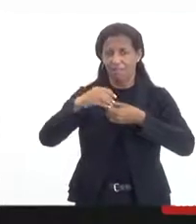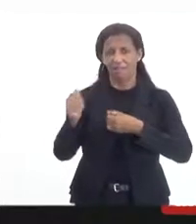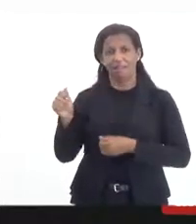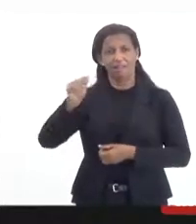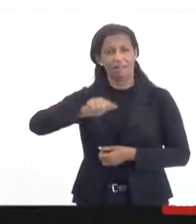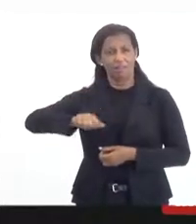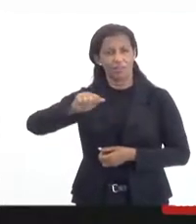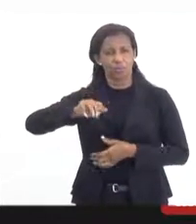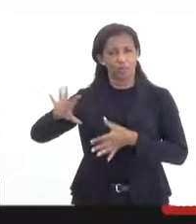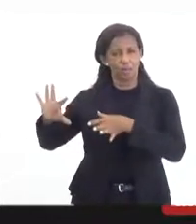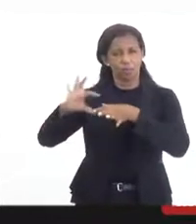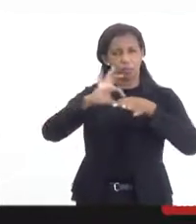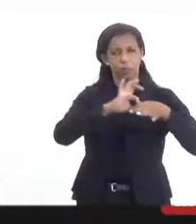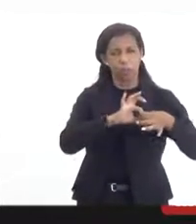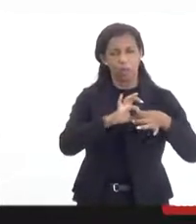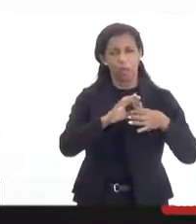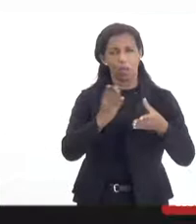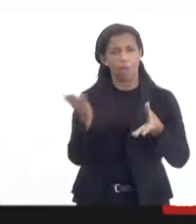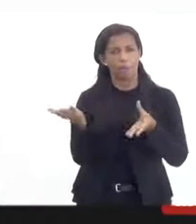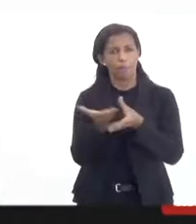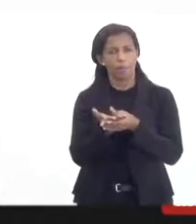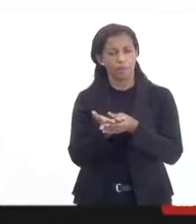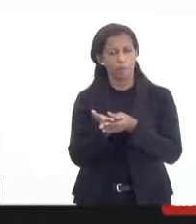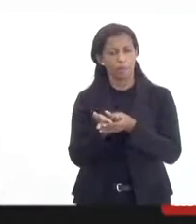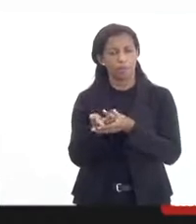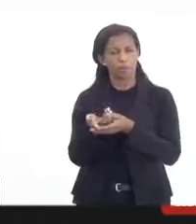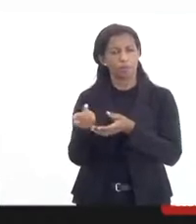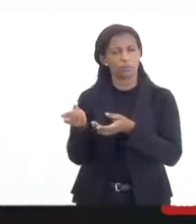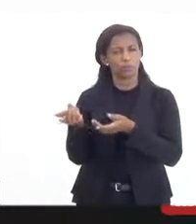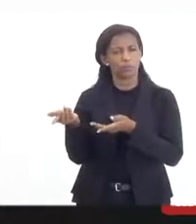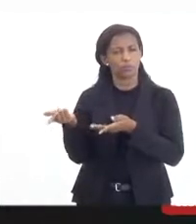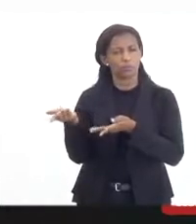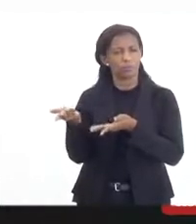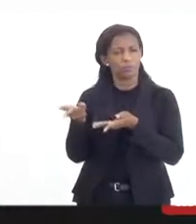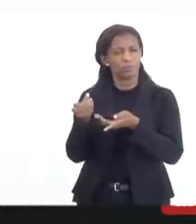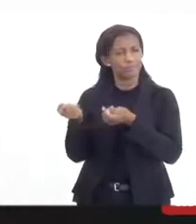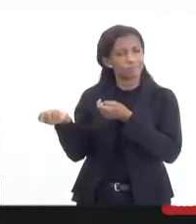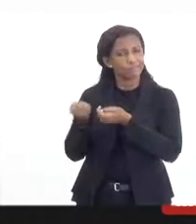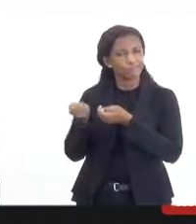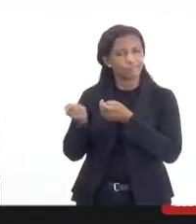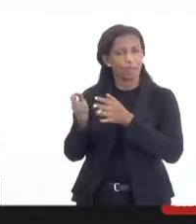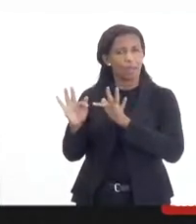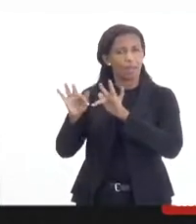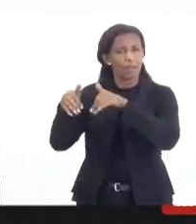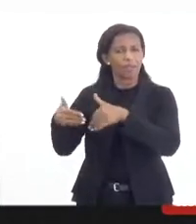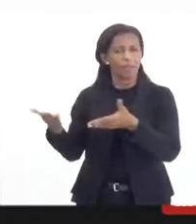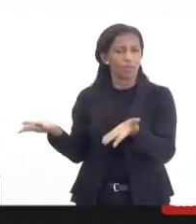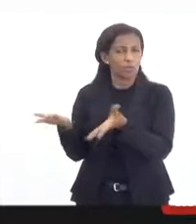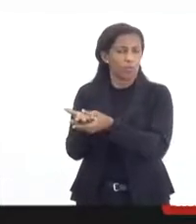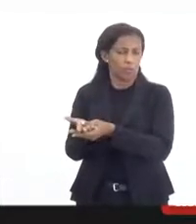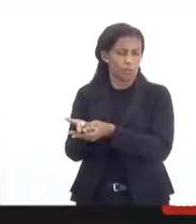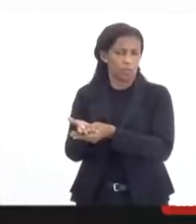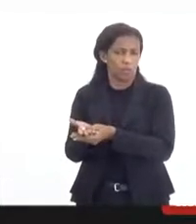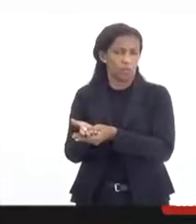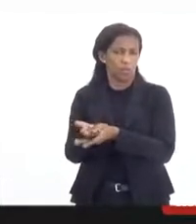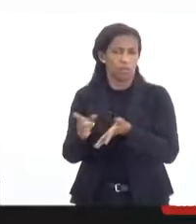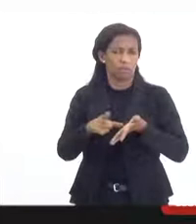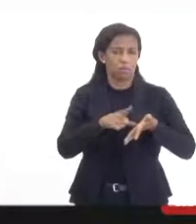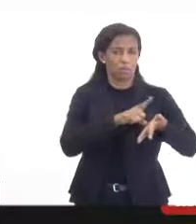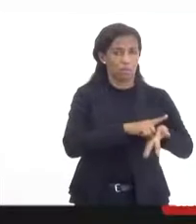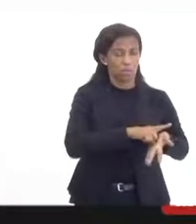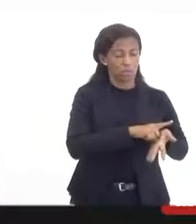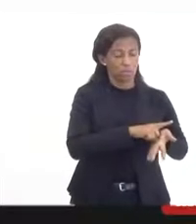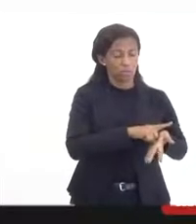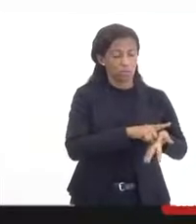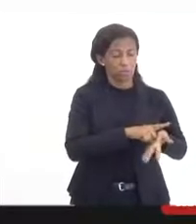associada a processos de negociação, sobretudo quando vinculados a encerramento de processos antes de